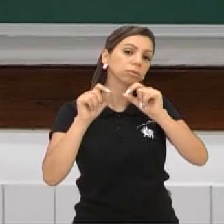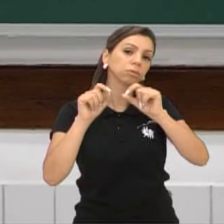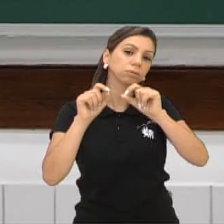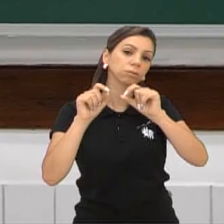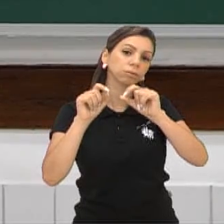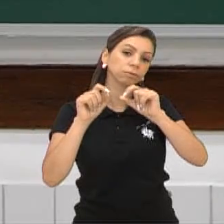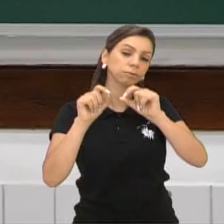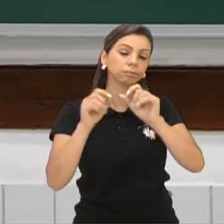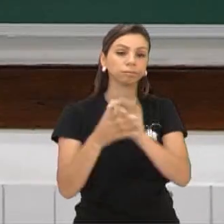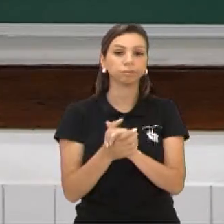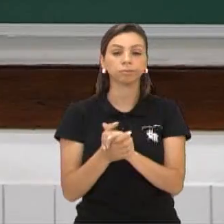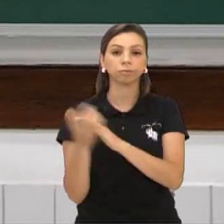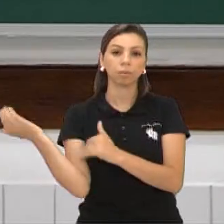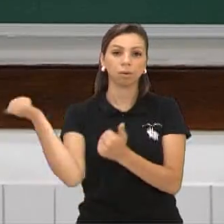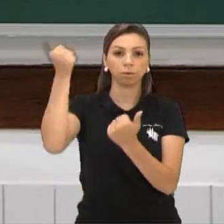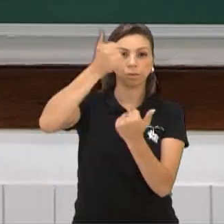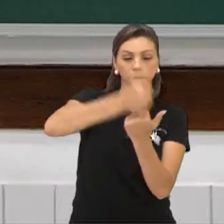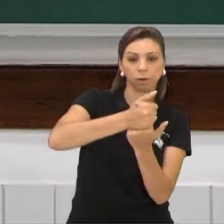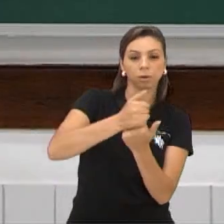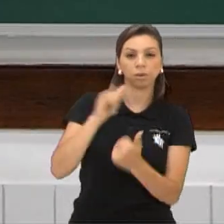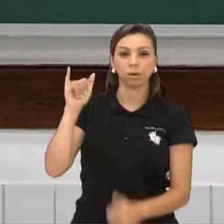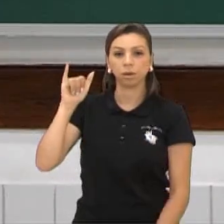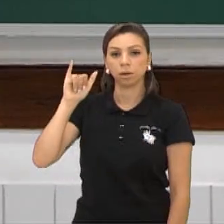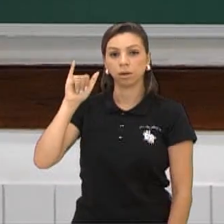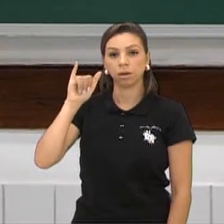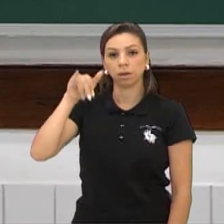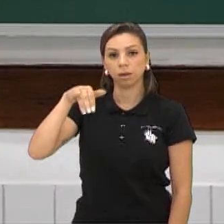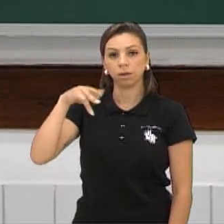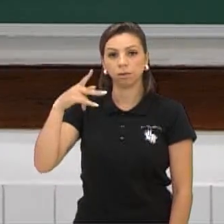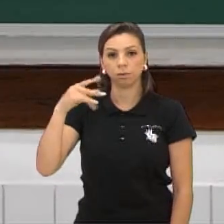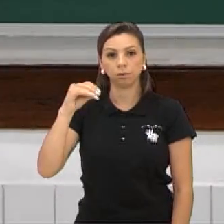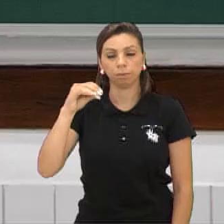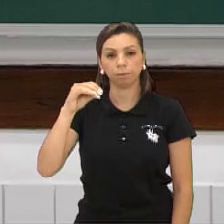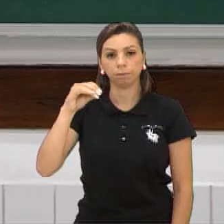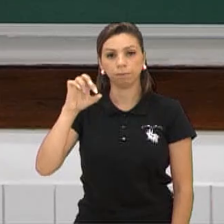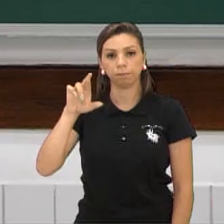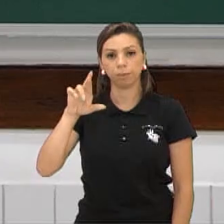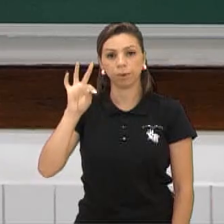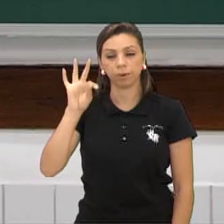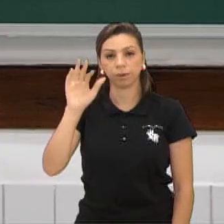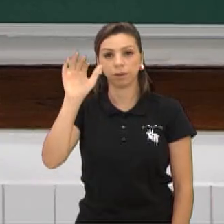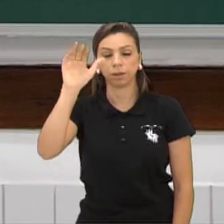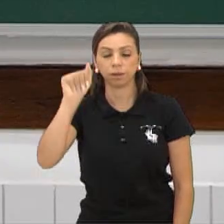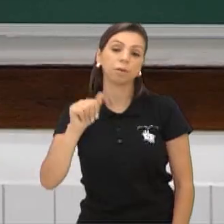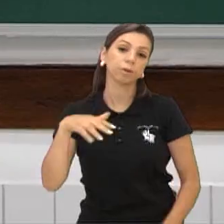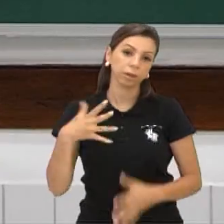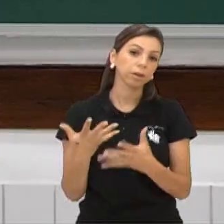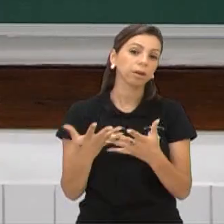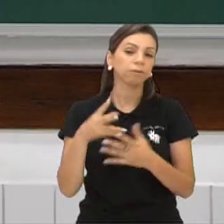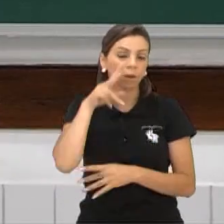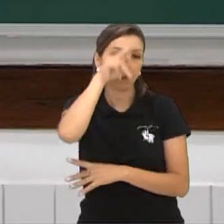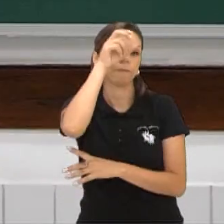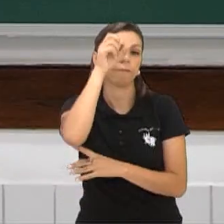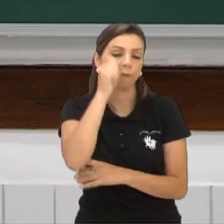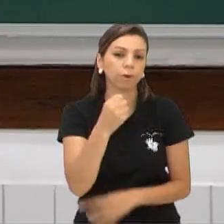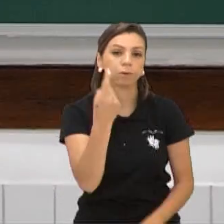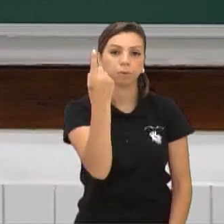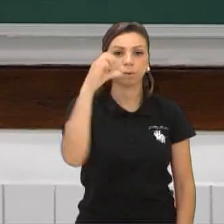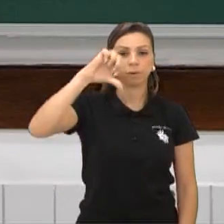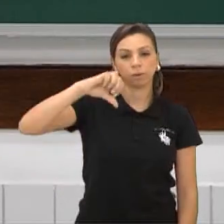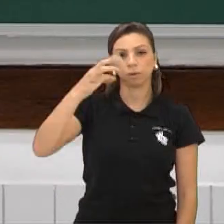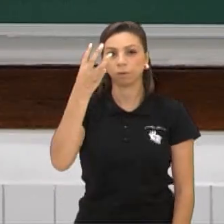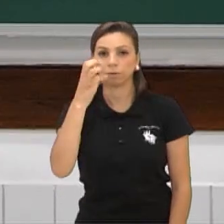conosco, substituição de importação, que é consolidado a partir de 1950, em termos de Brasil, e tem